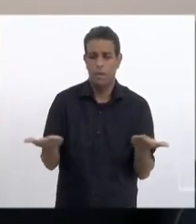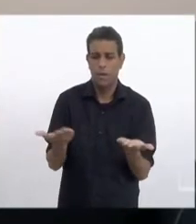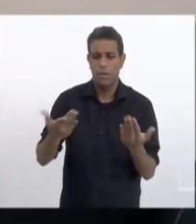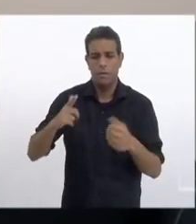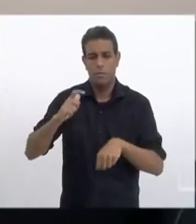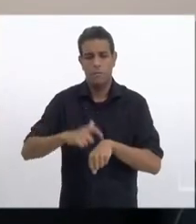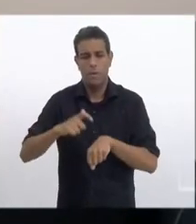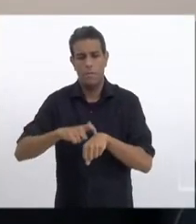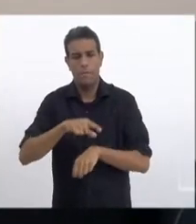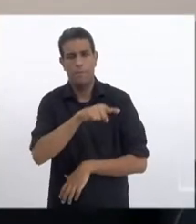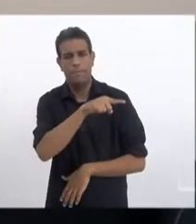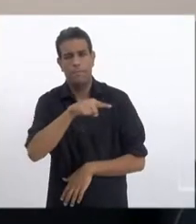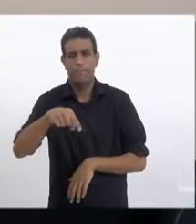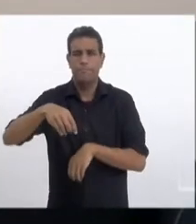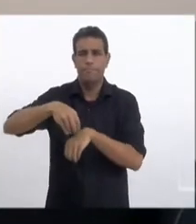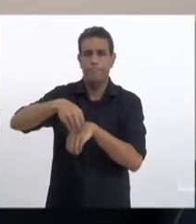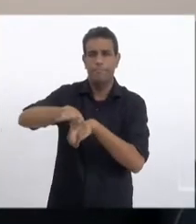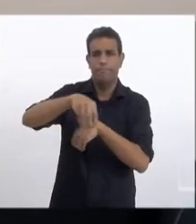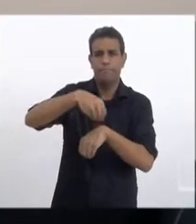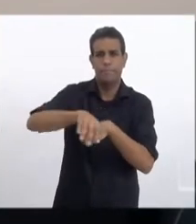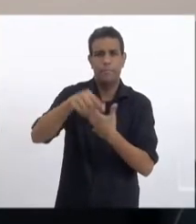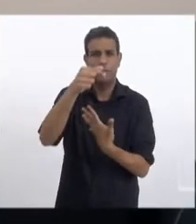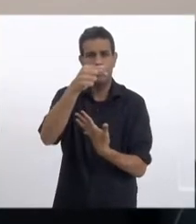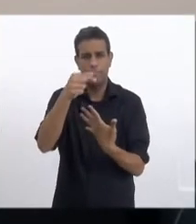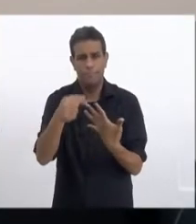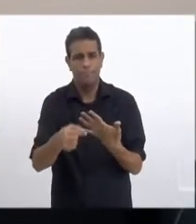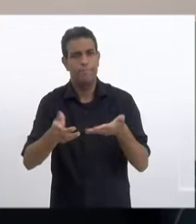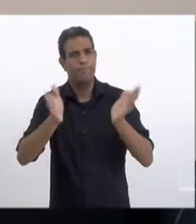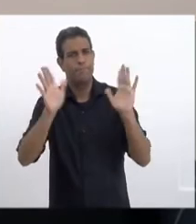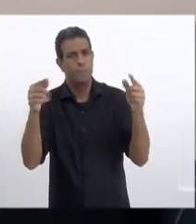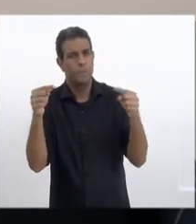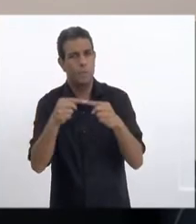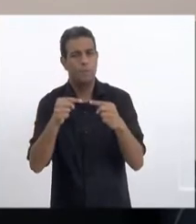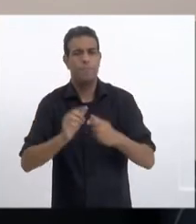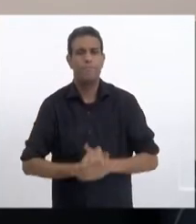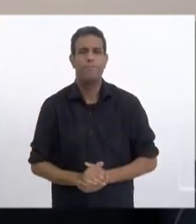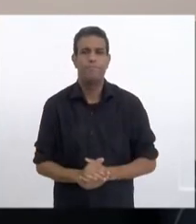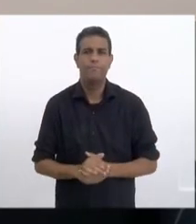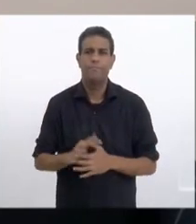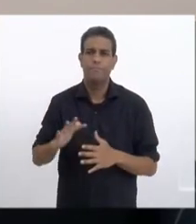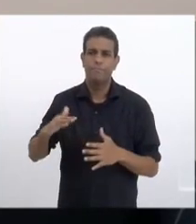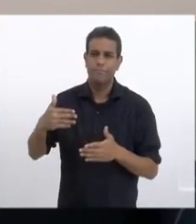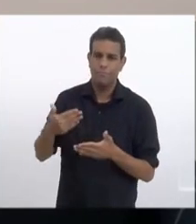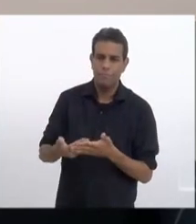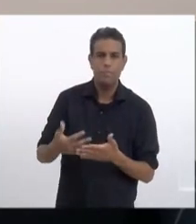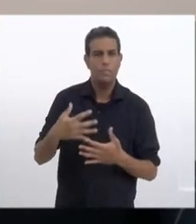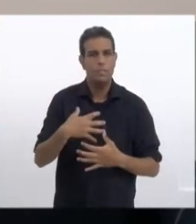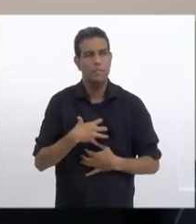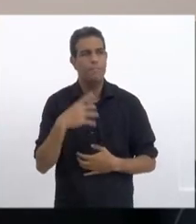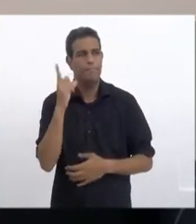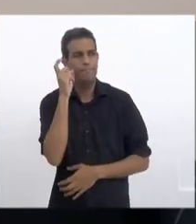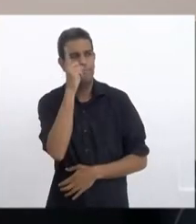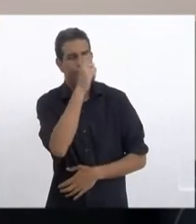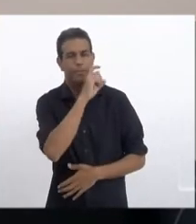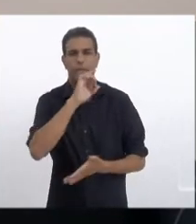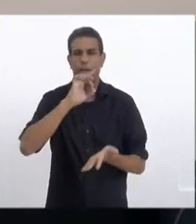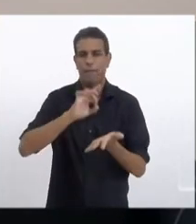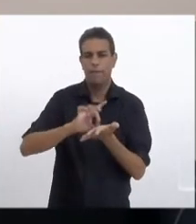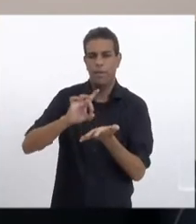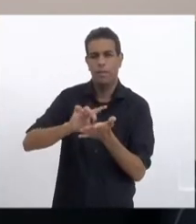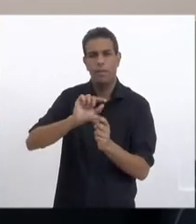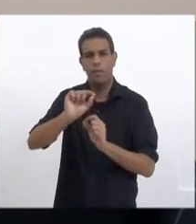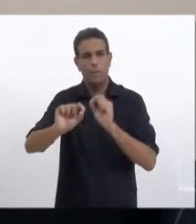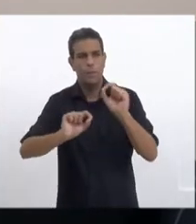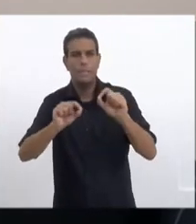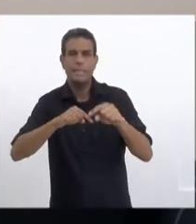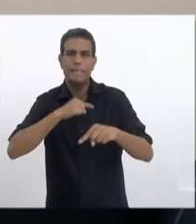realizando. Digo de passagem, nós estamos vindo de um ano muito difícil. Foi um ano particularmente que nós